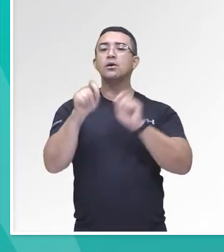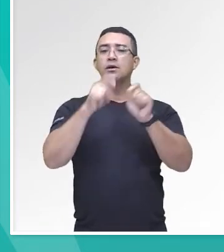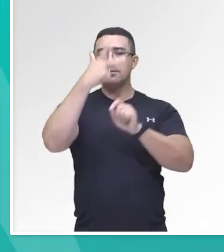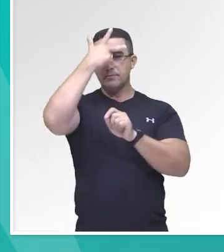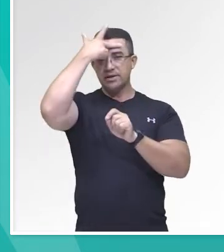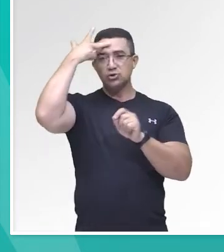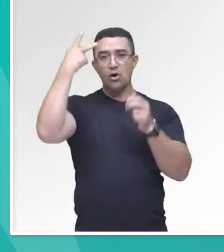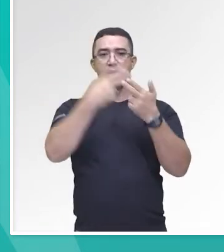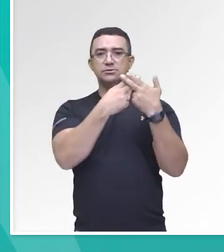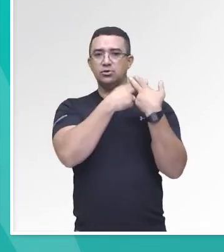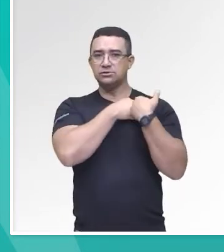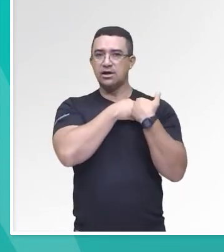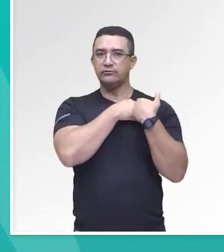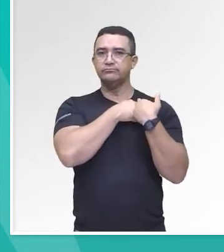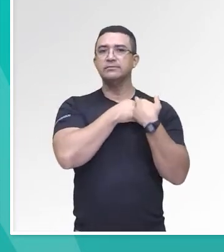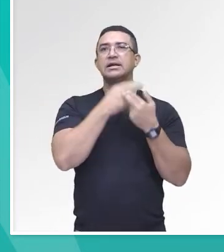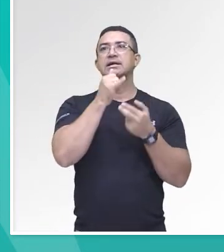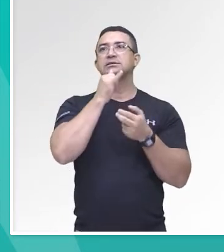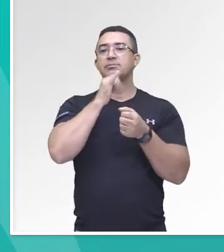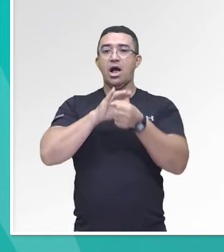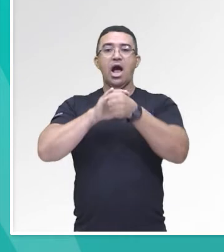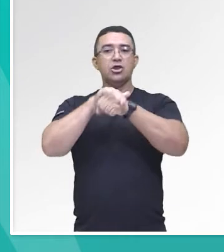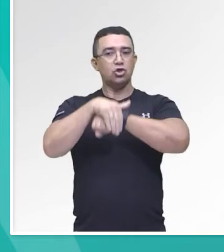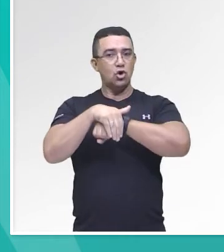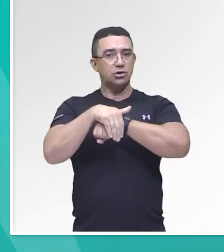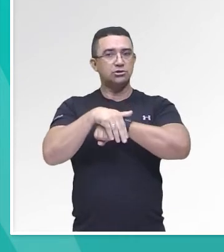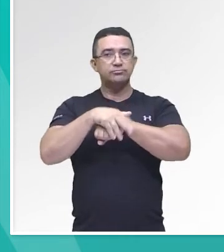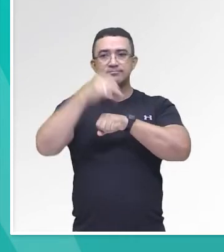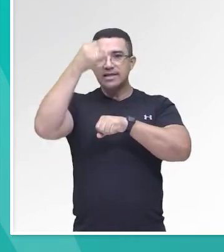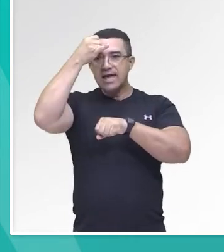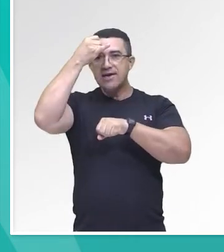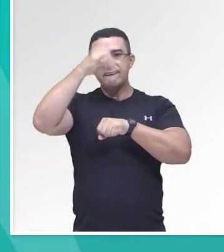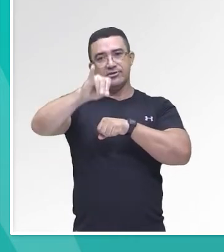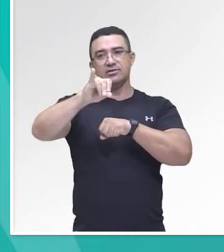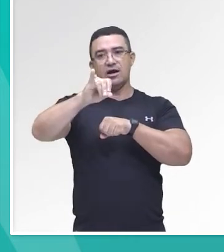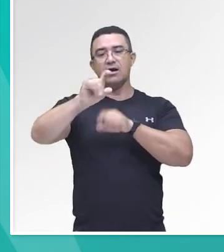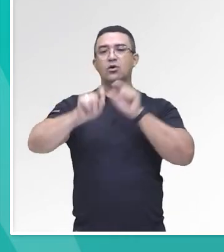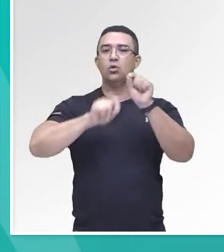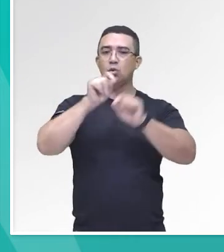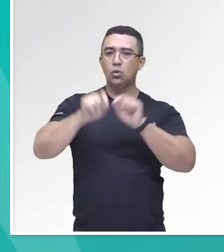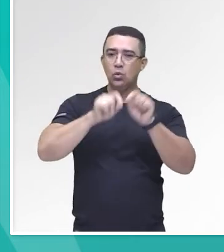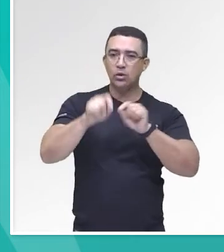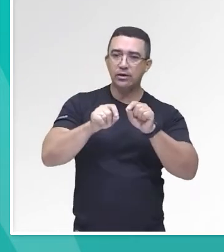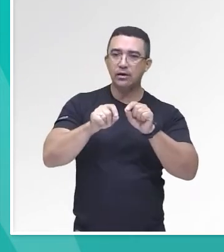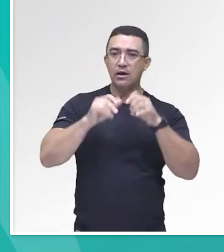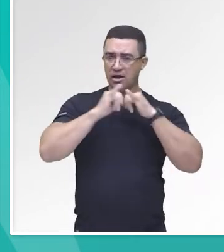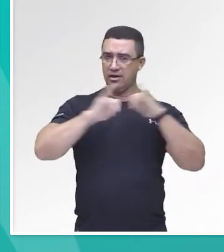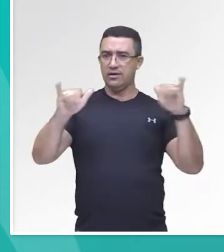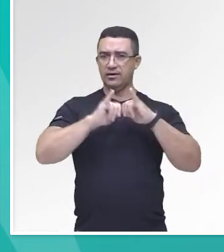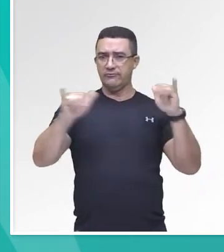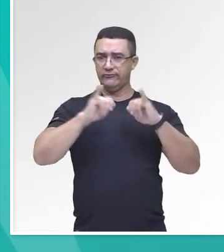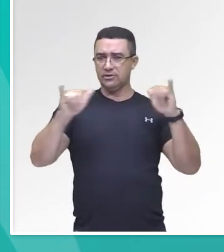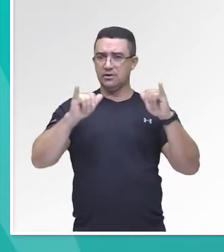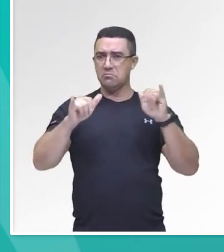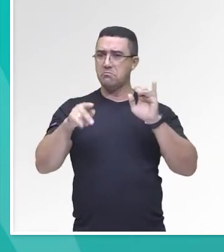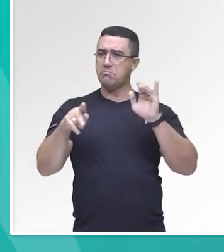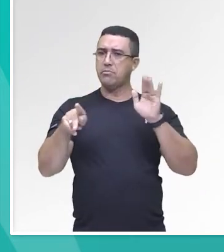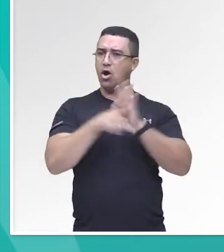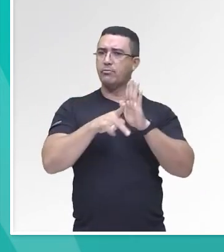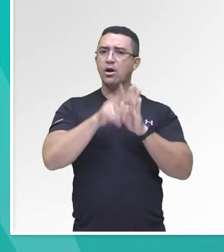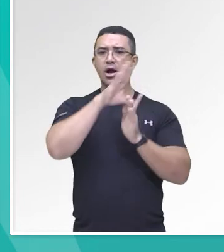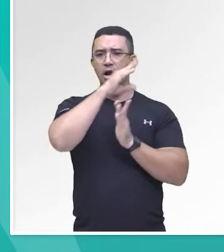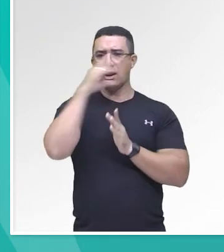à noite, por exemplo, evitando-se o consumo excessivo dos anúncios pelas crianças.